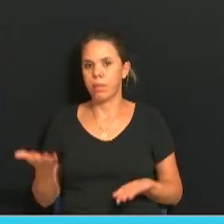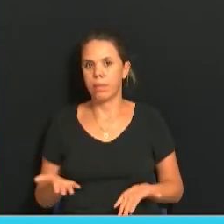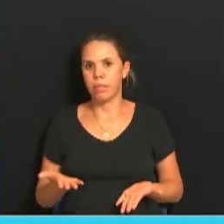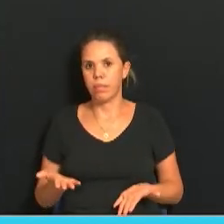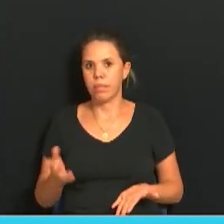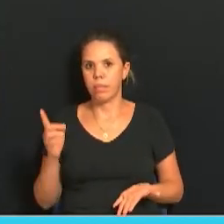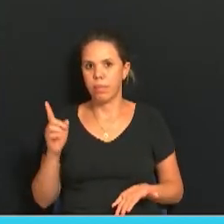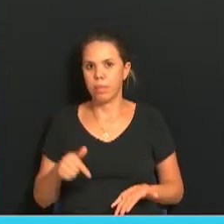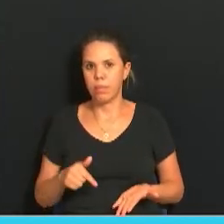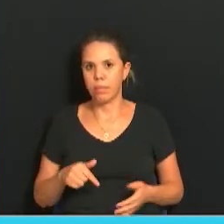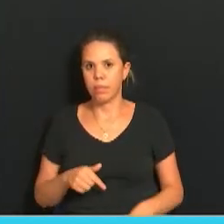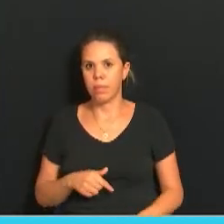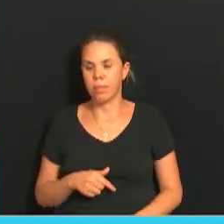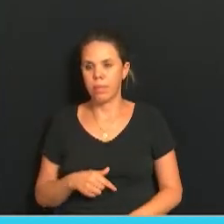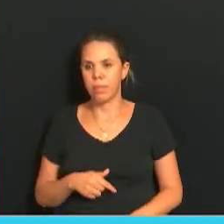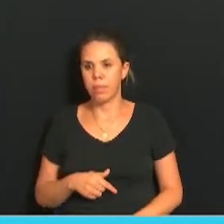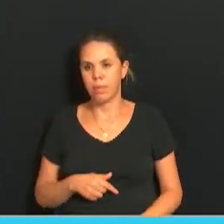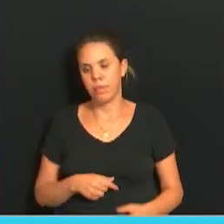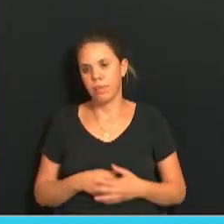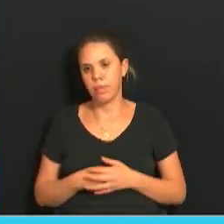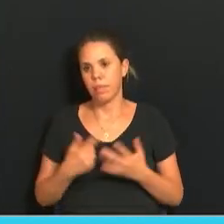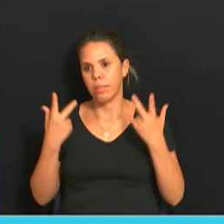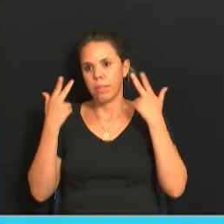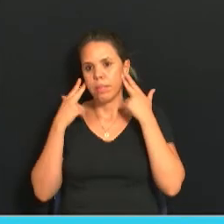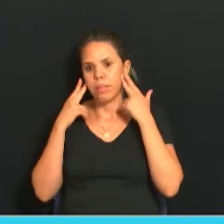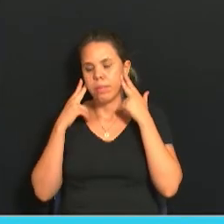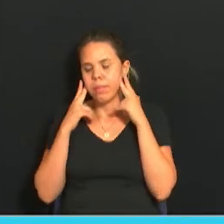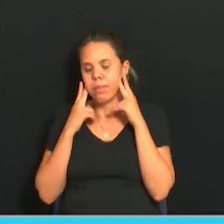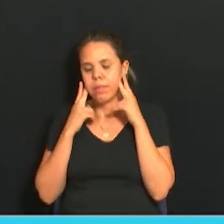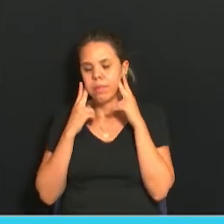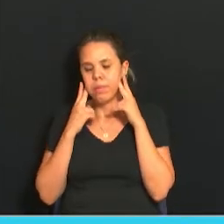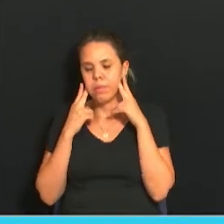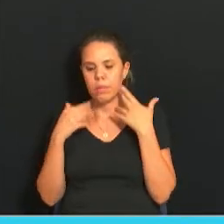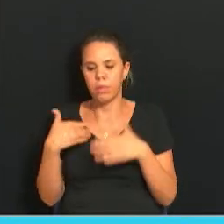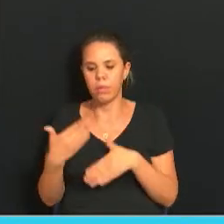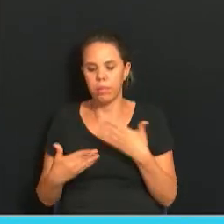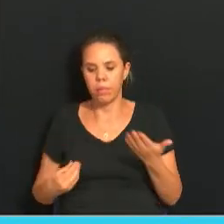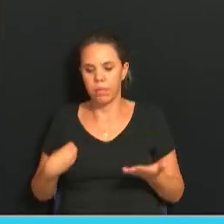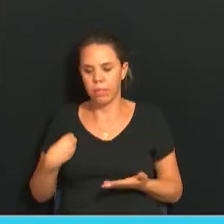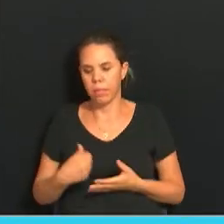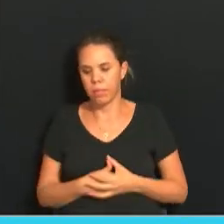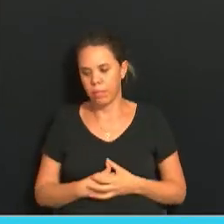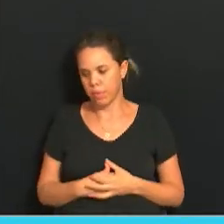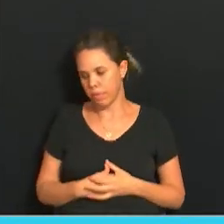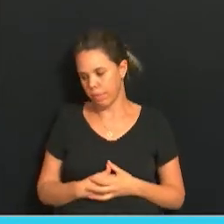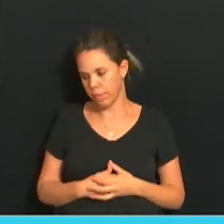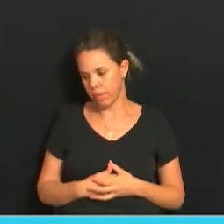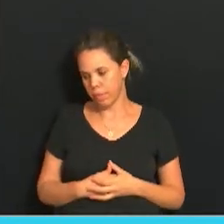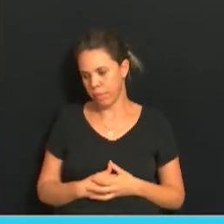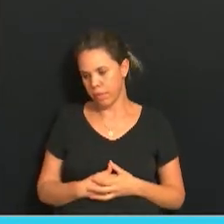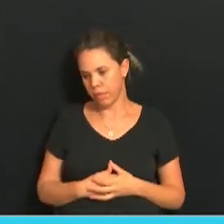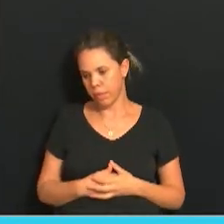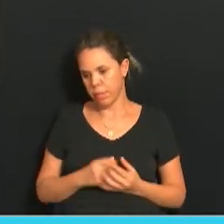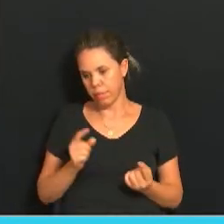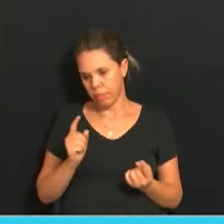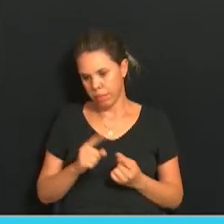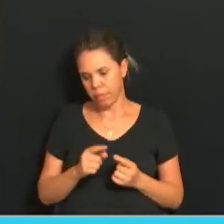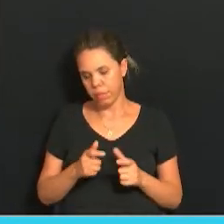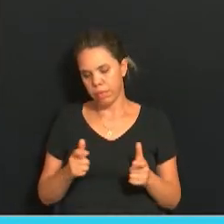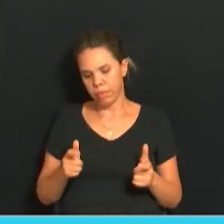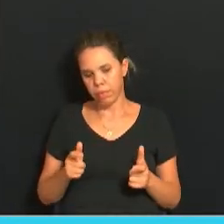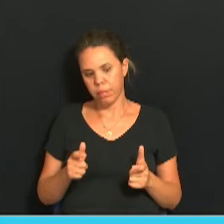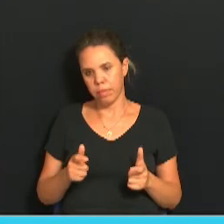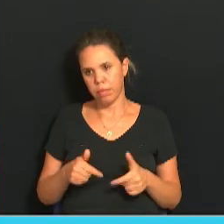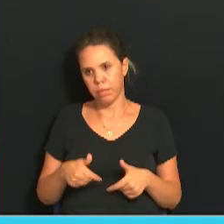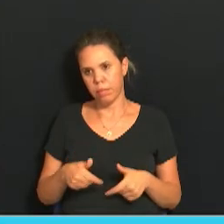considerar como uma situação normal, né, do curso normal da vida, e esse é o objetivo maior das